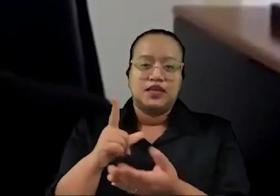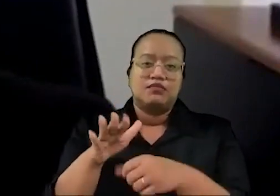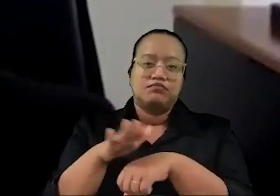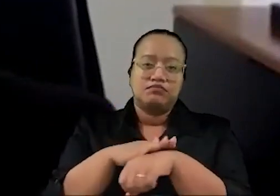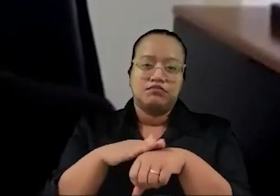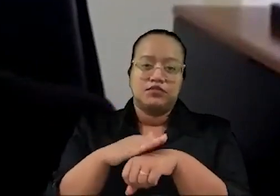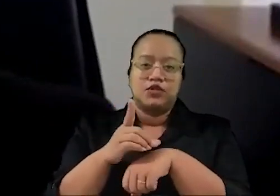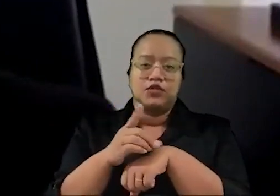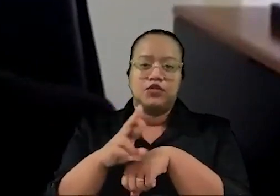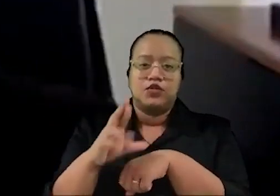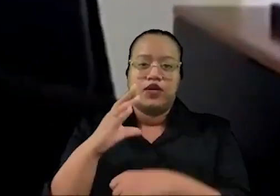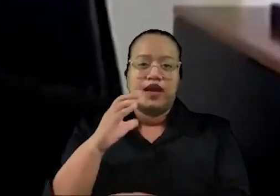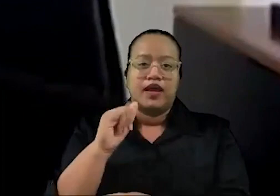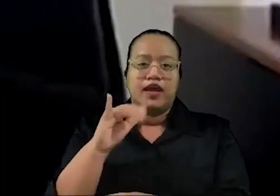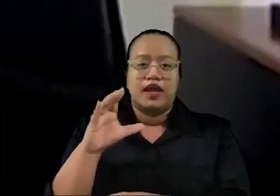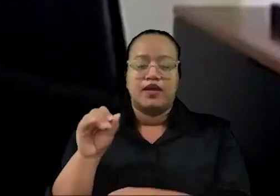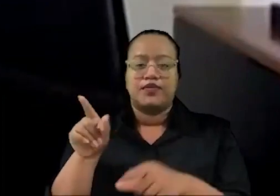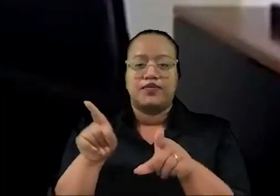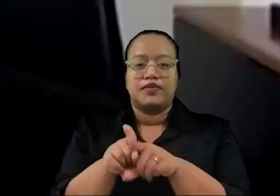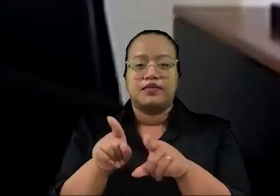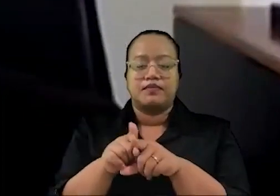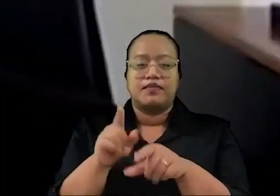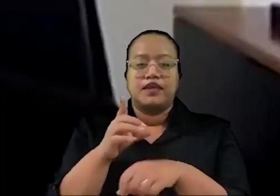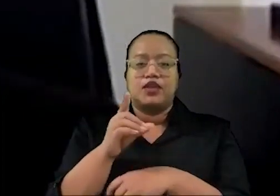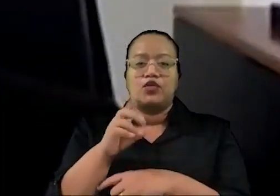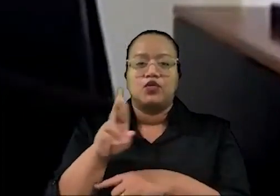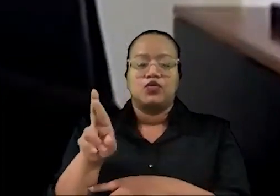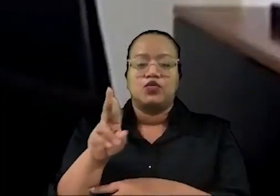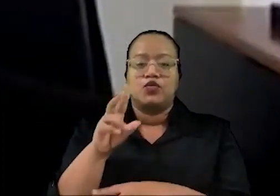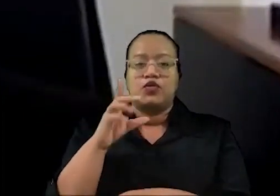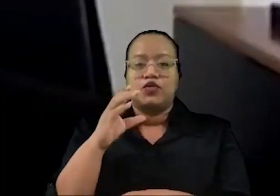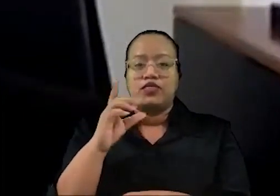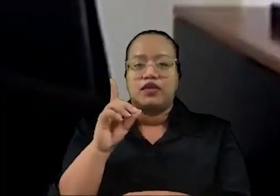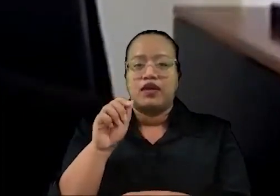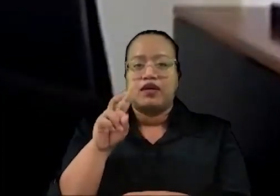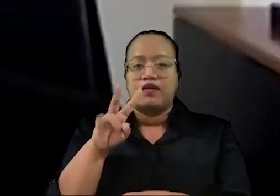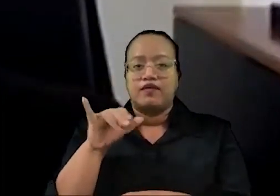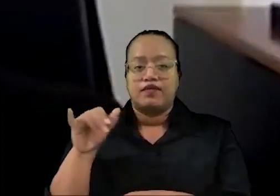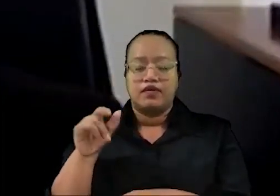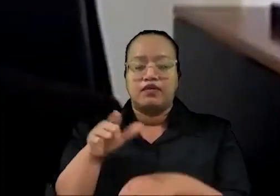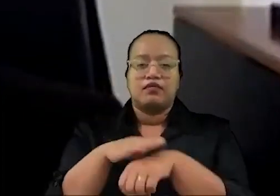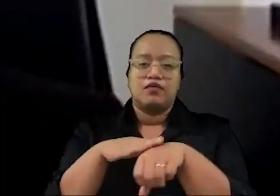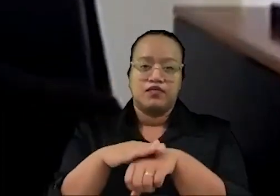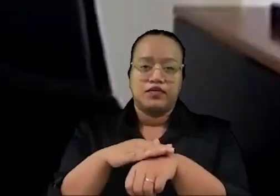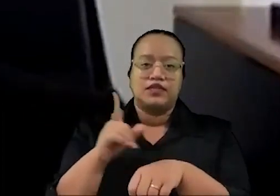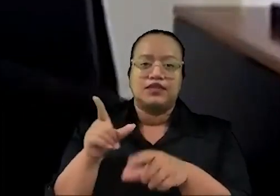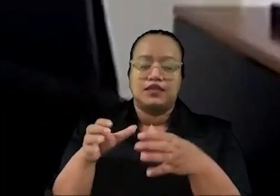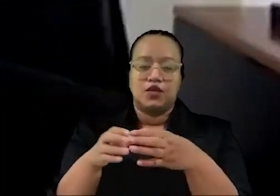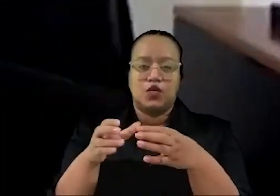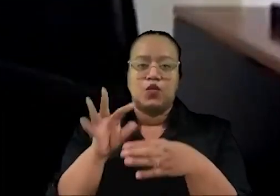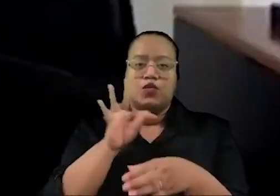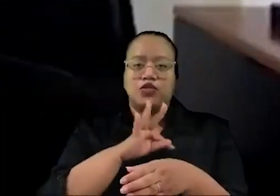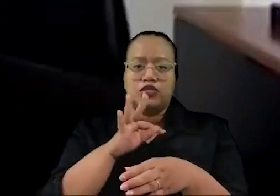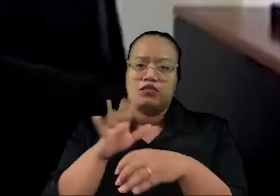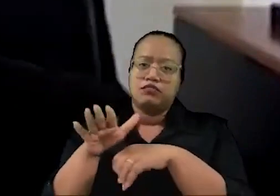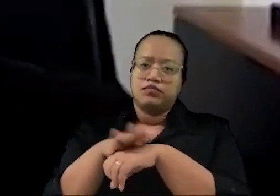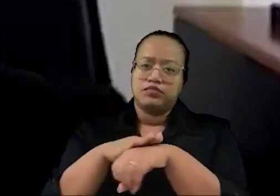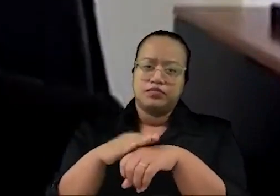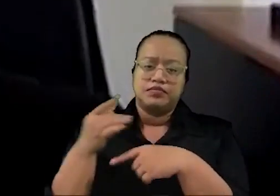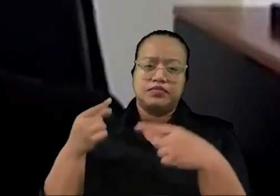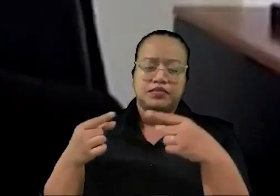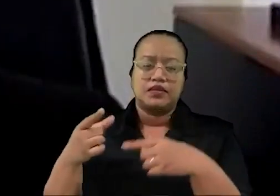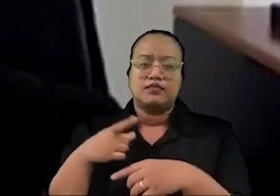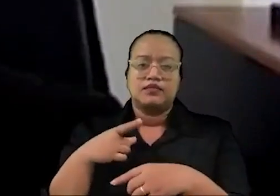Davi, né? As nossas equipes técnicas aqui da primeira região têm feito isso também, de modo que eu vou aqui, algumas